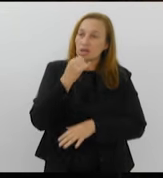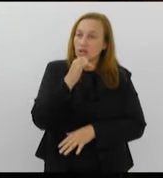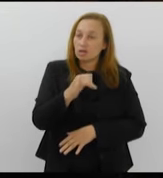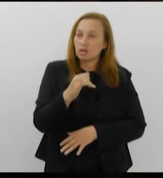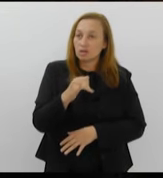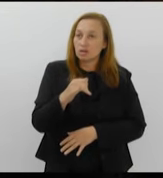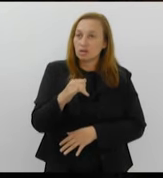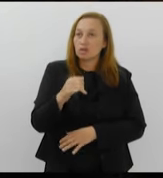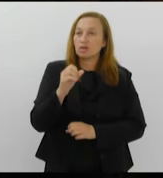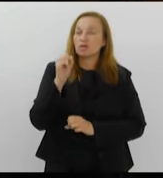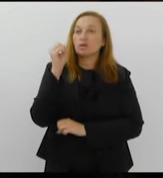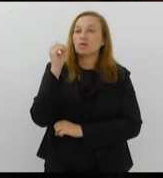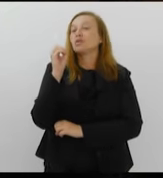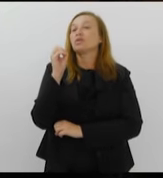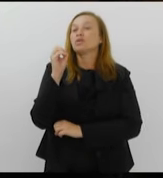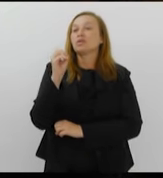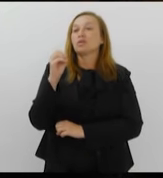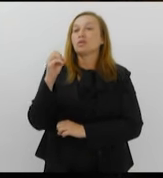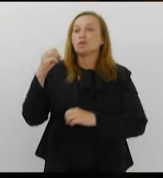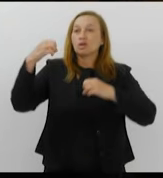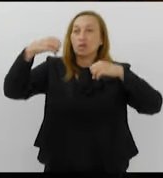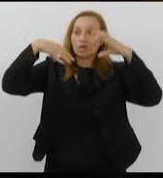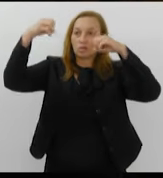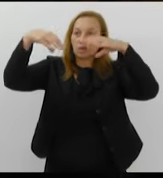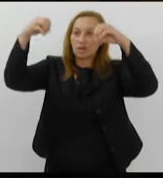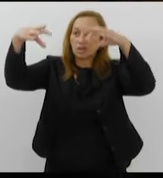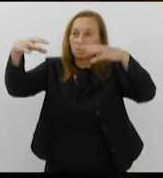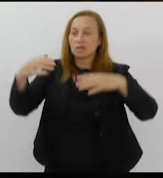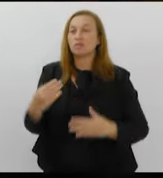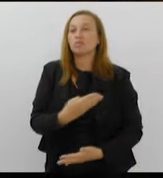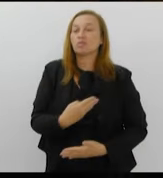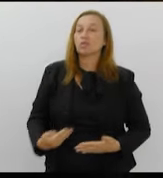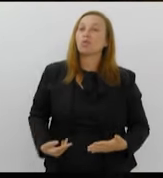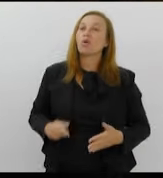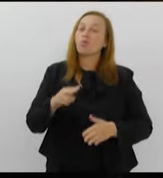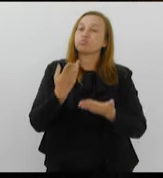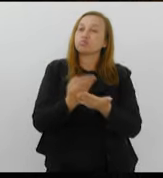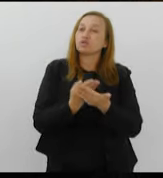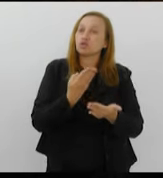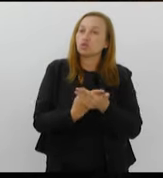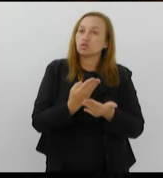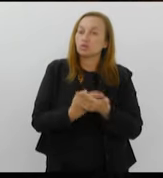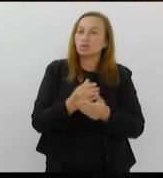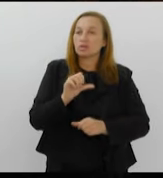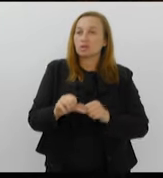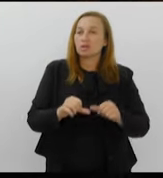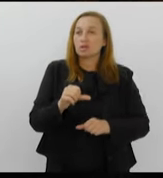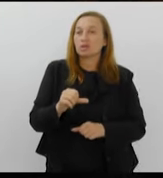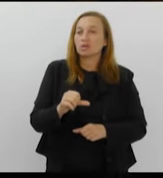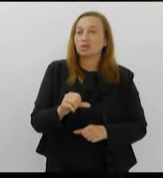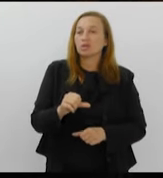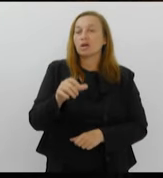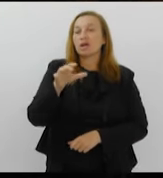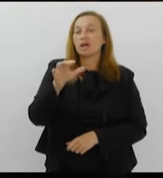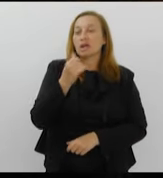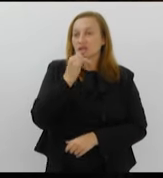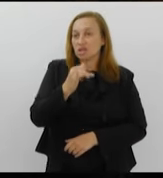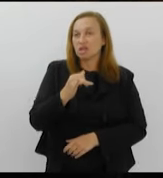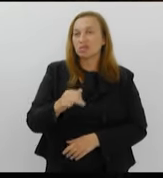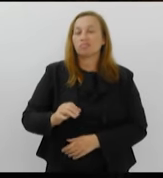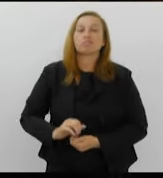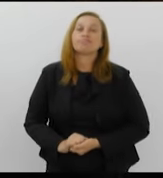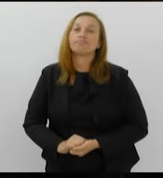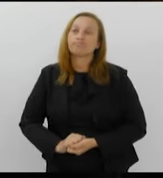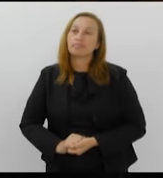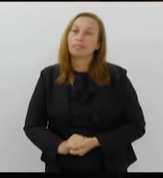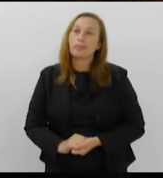pública, monumentos de interesse histórico ou turístico, ou ainda estudos sobre transição energética. Sinceramente, a gente dá